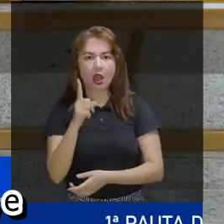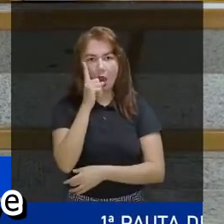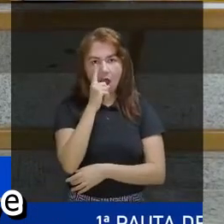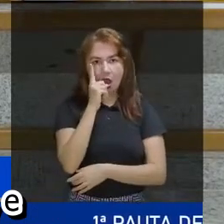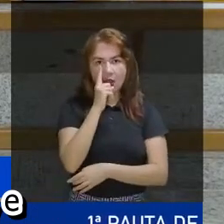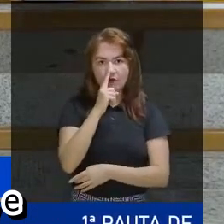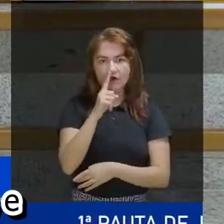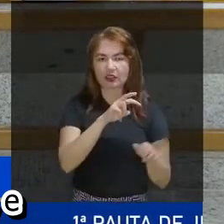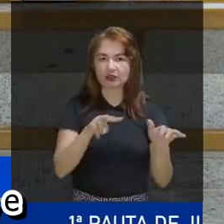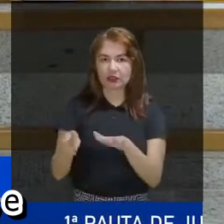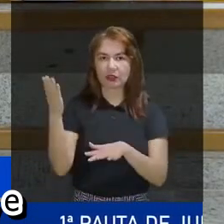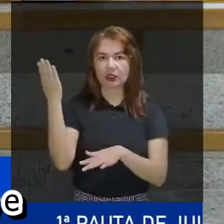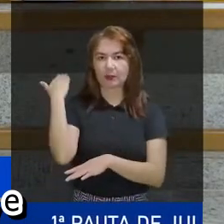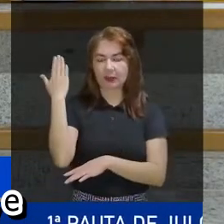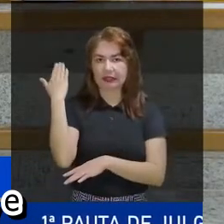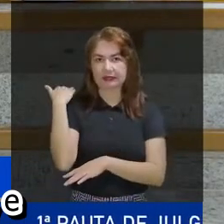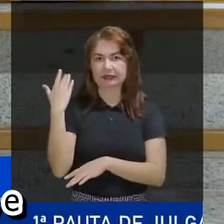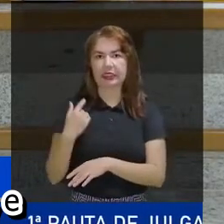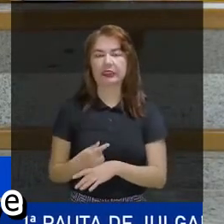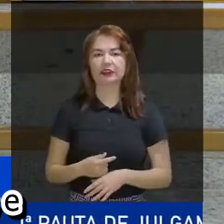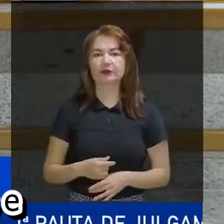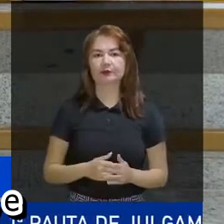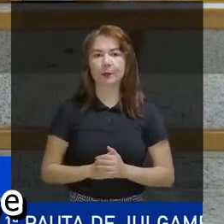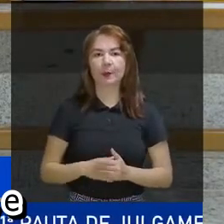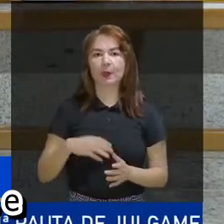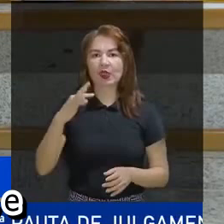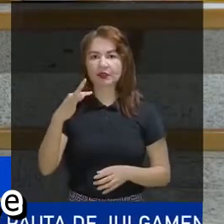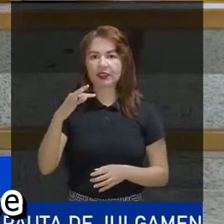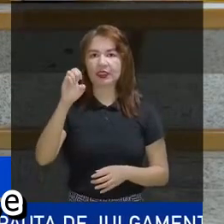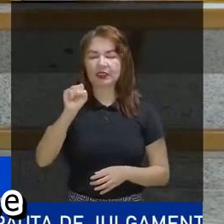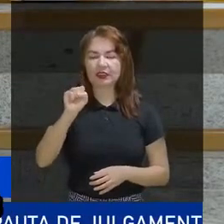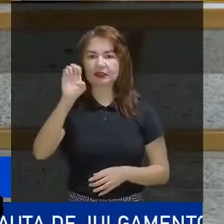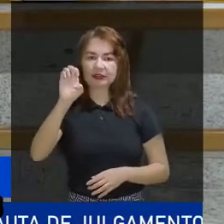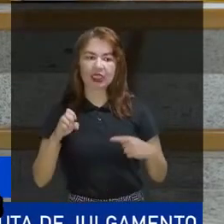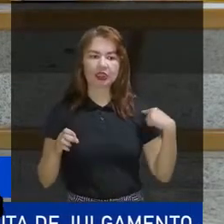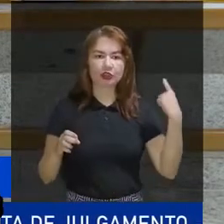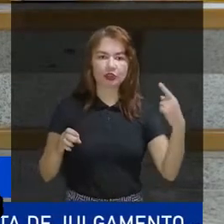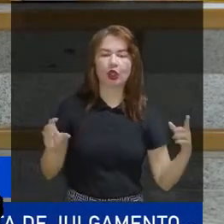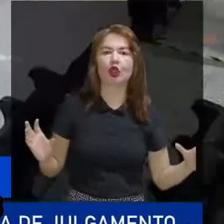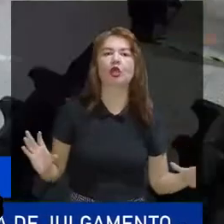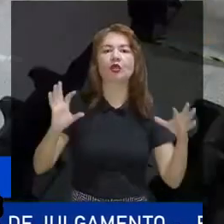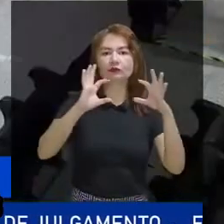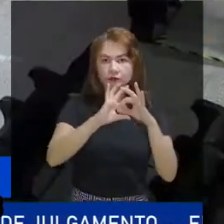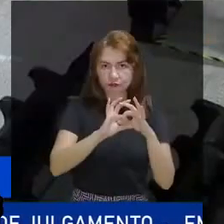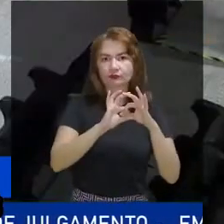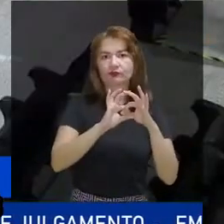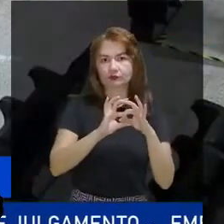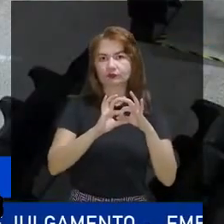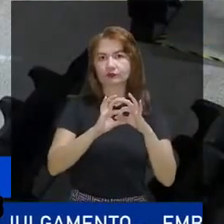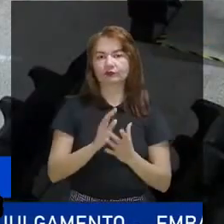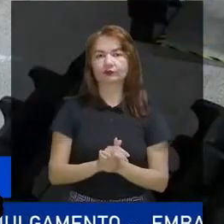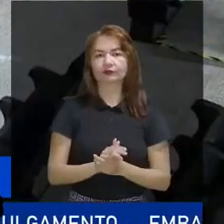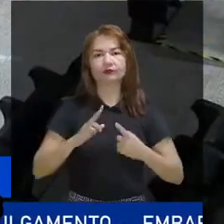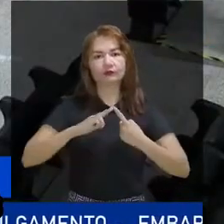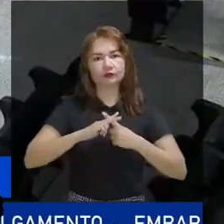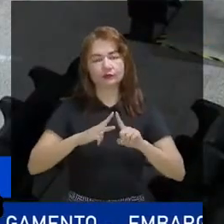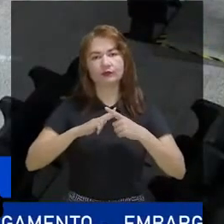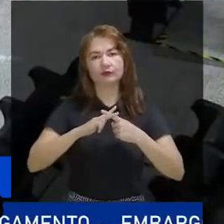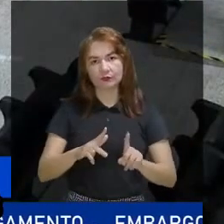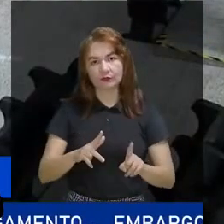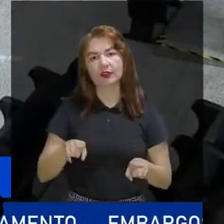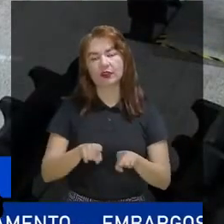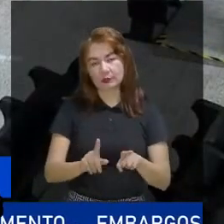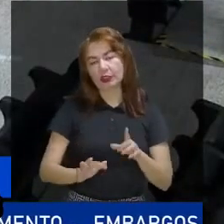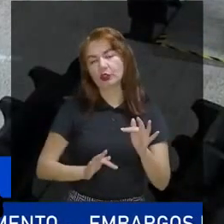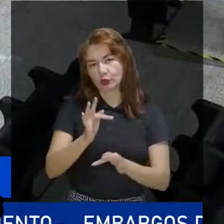na semana passada, e logicamente vamos ouvir todos aqui, ainda há tempo de corrigir, não apenas neste processo, mas no outro,